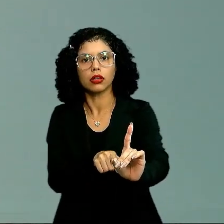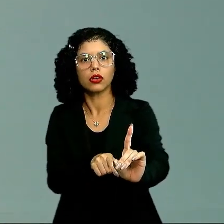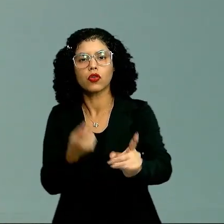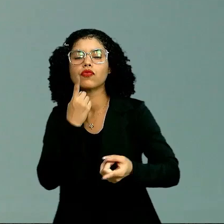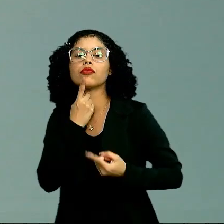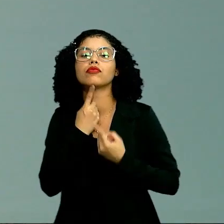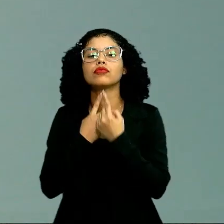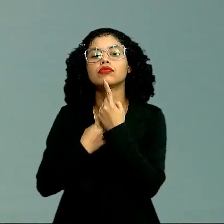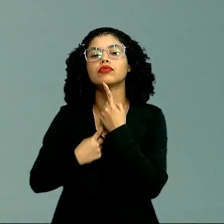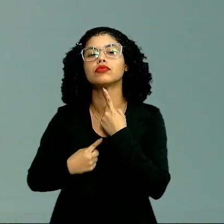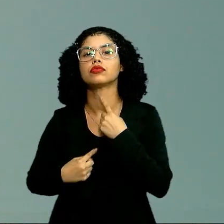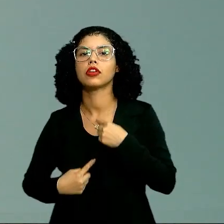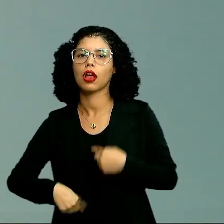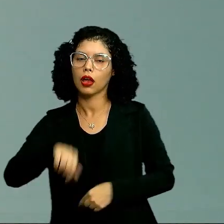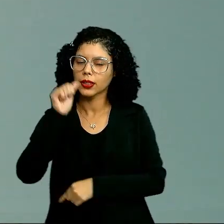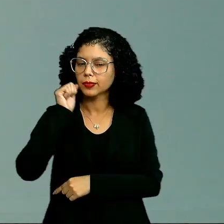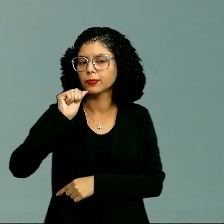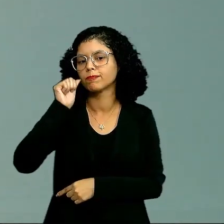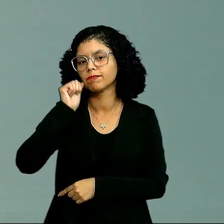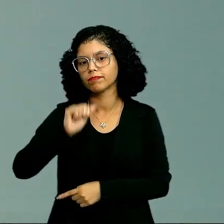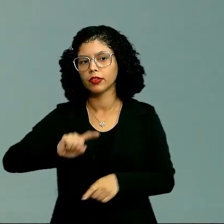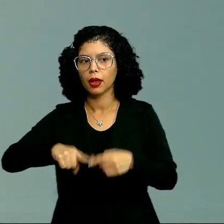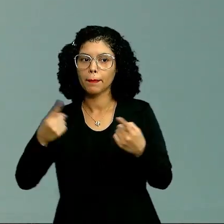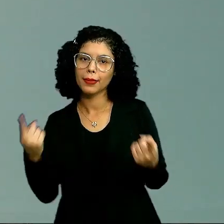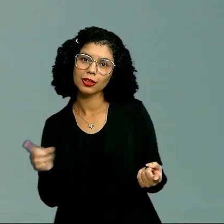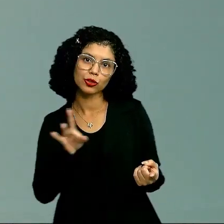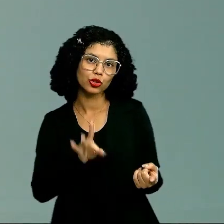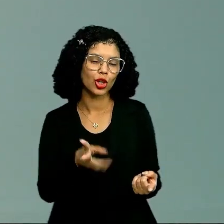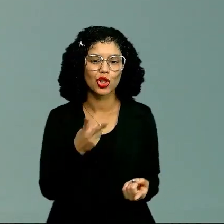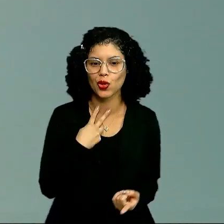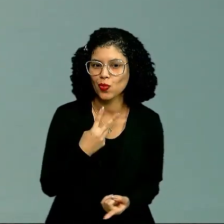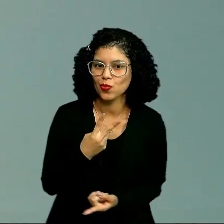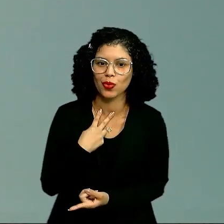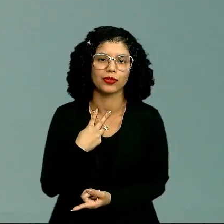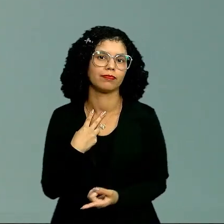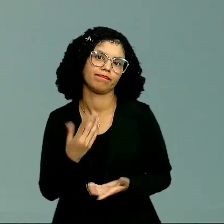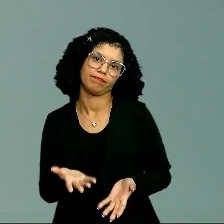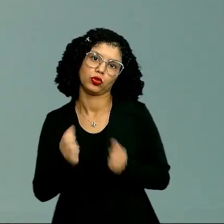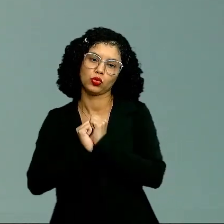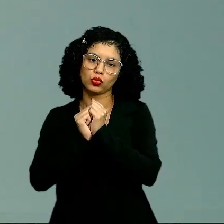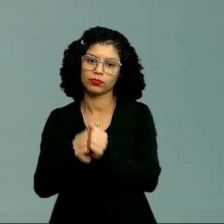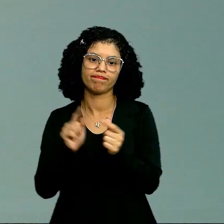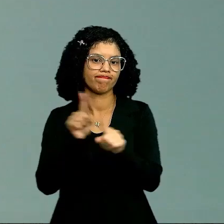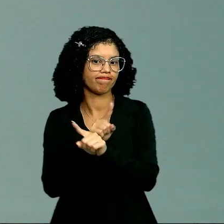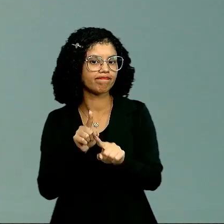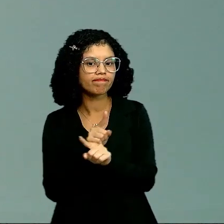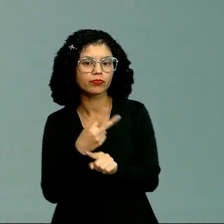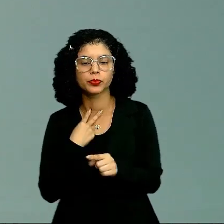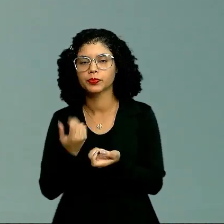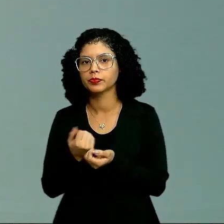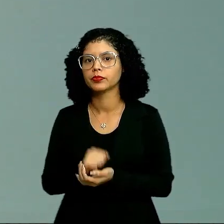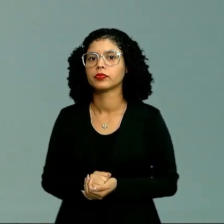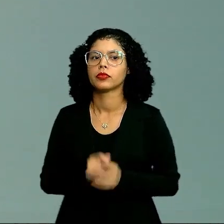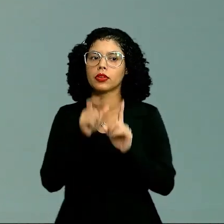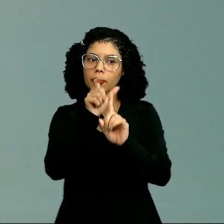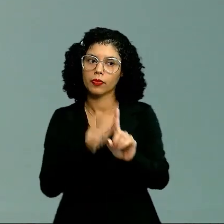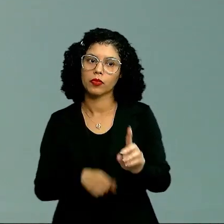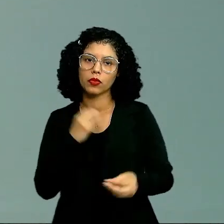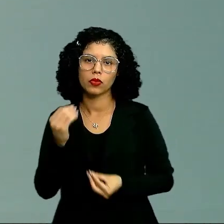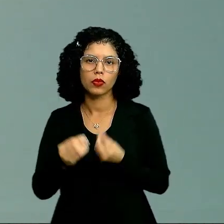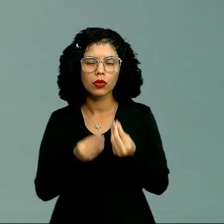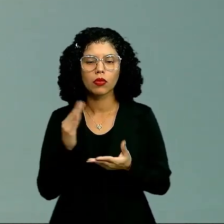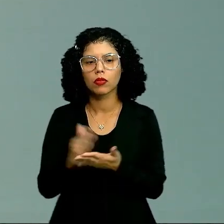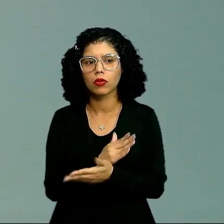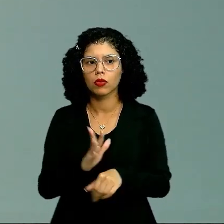um desejo em relação a essa mulher, só que essa mulher não pode ficar com ele por algum motivo, é representada sempre com